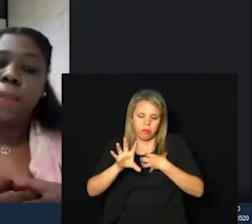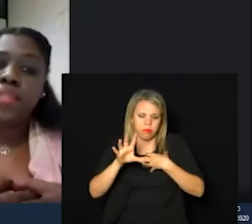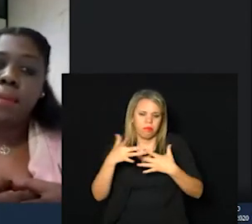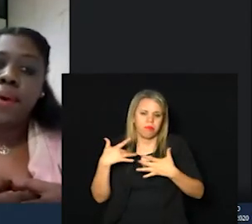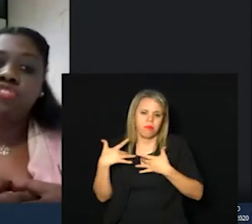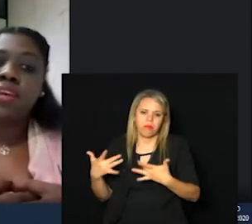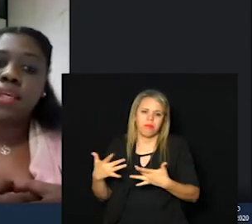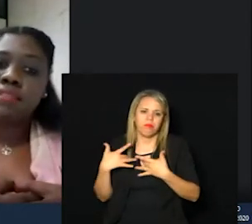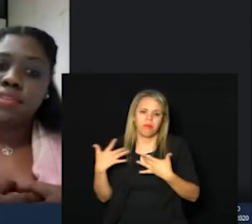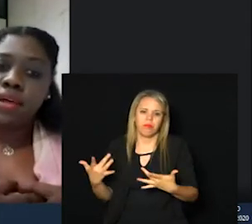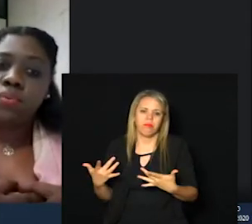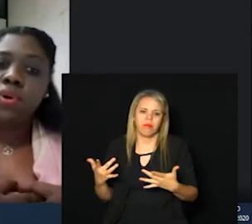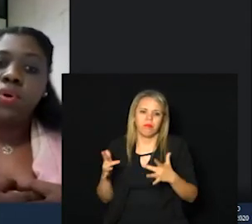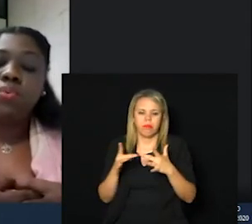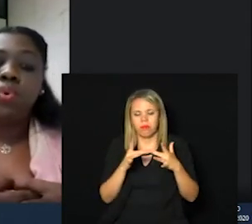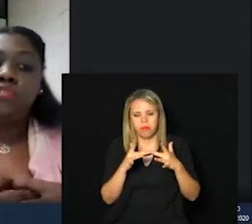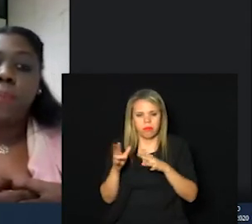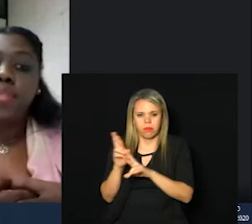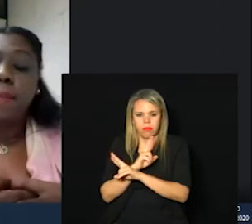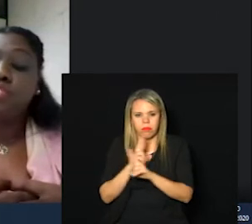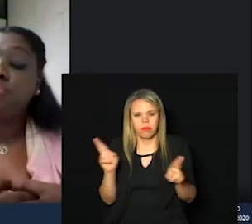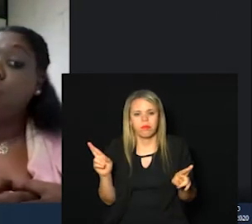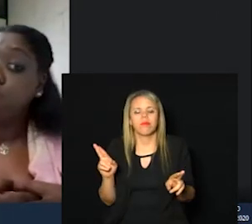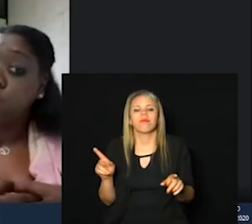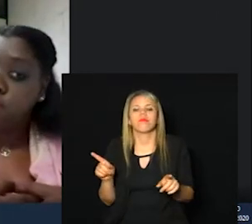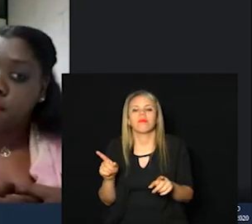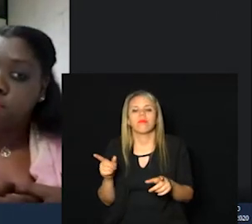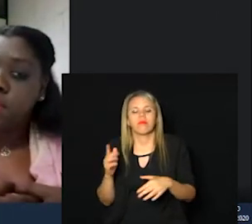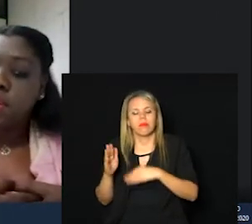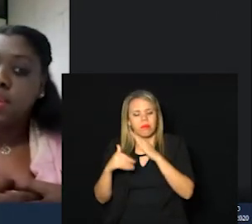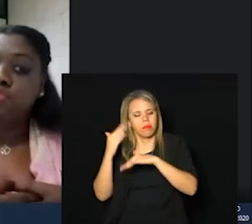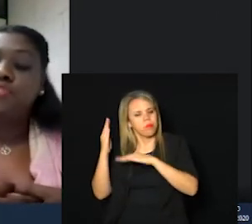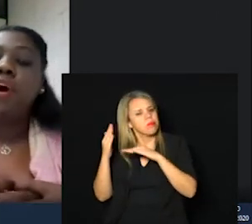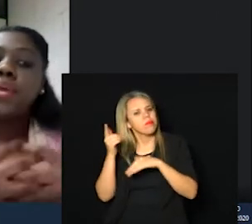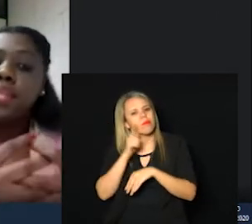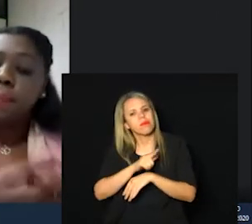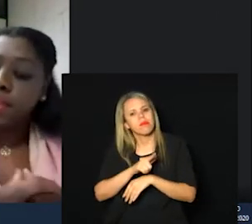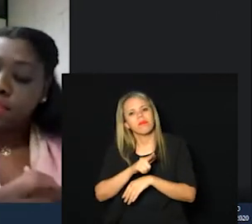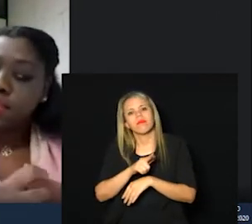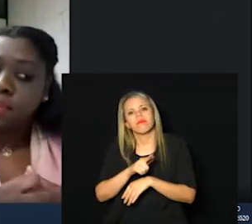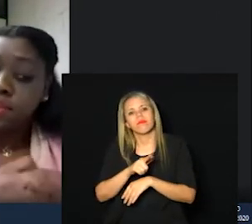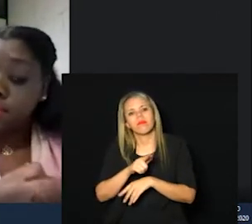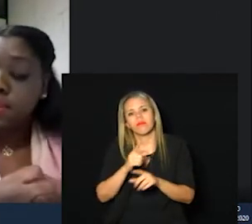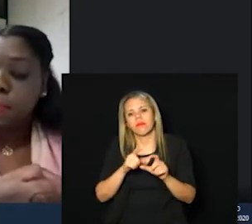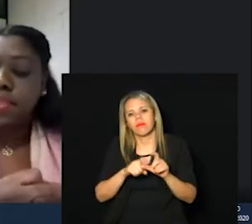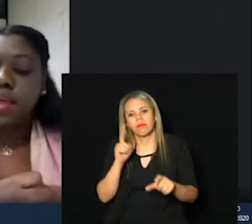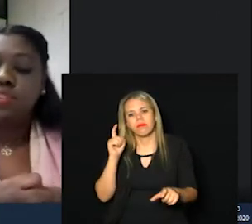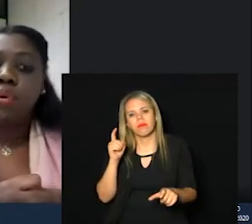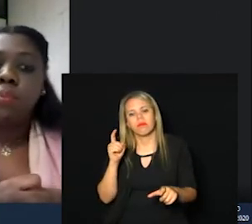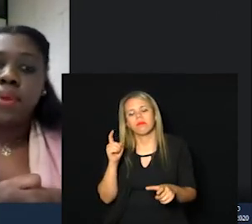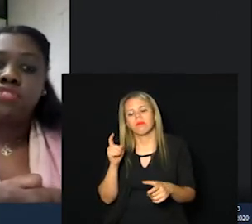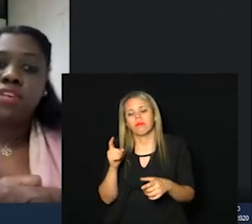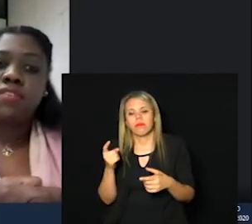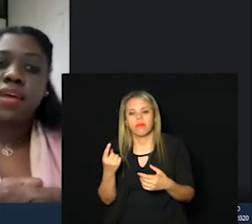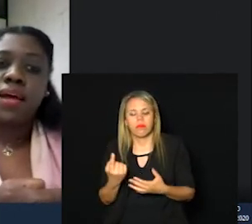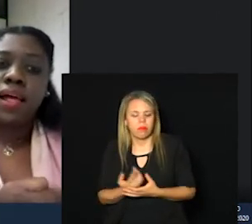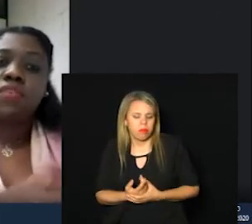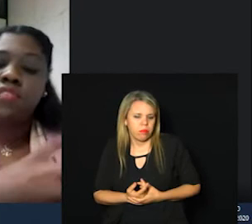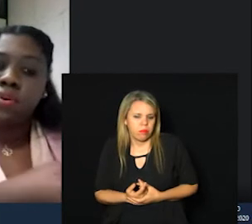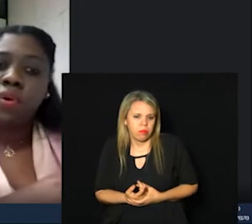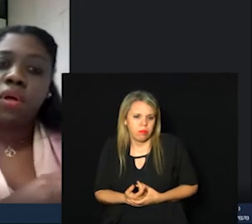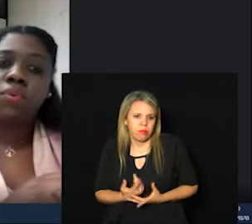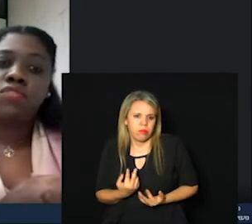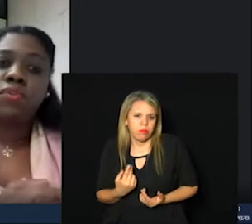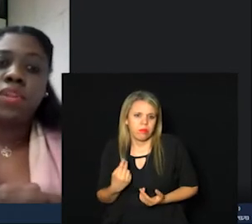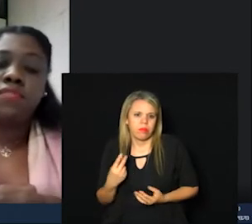novo patamar de relação, um novo patamar de construção, que de forma interdependente, como bem disse a Glaucia,